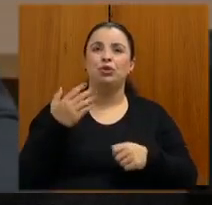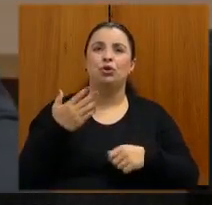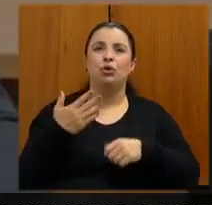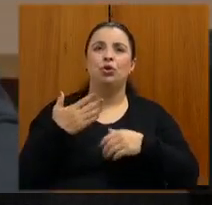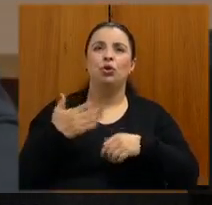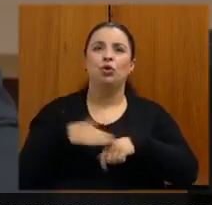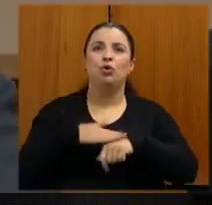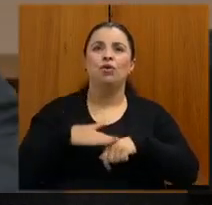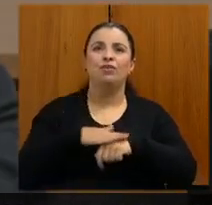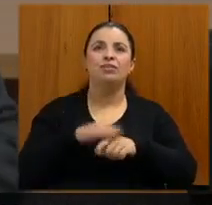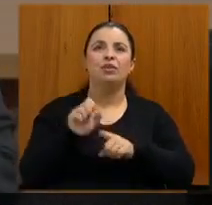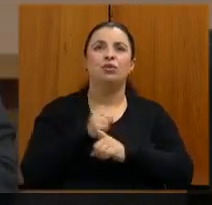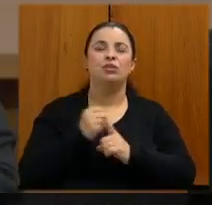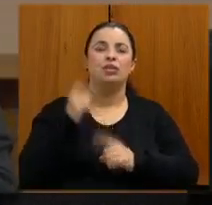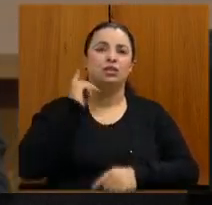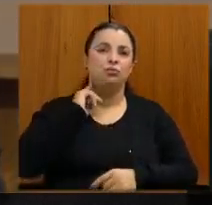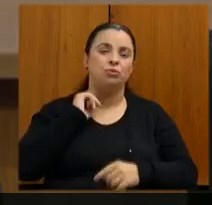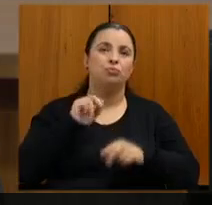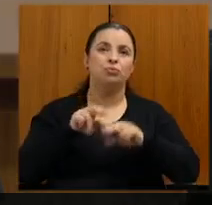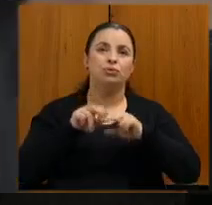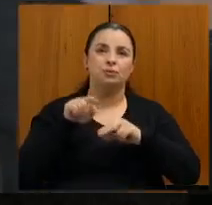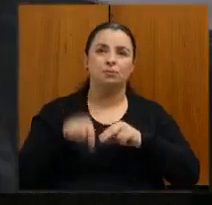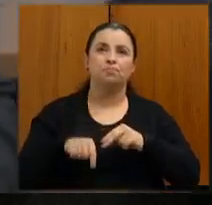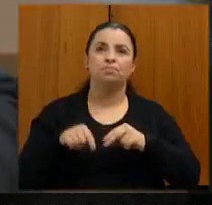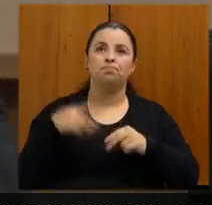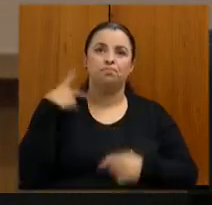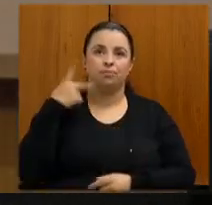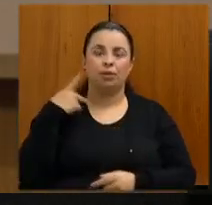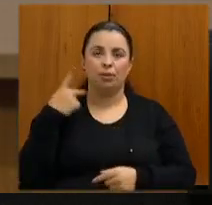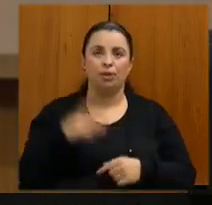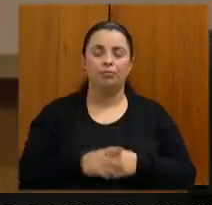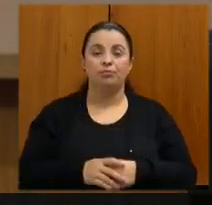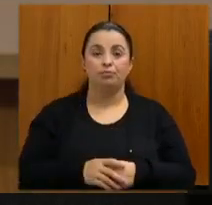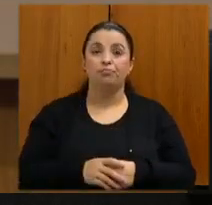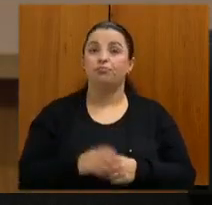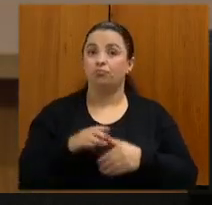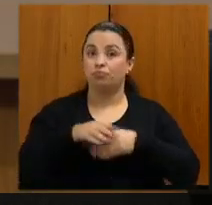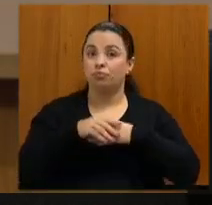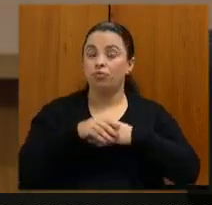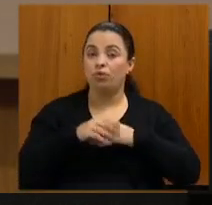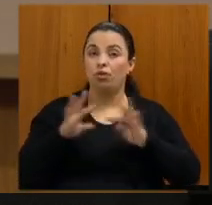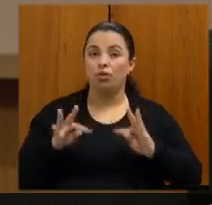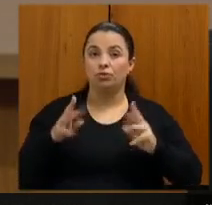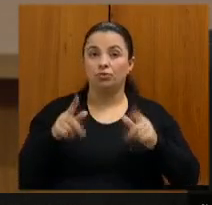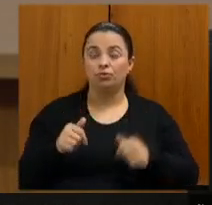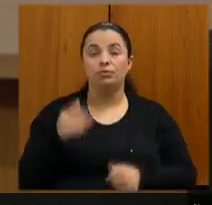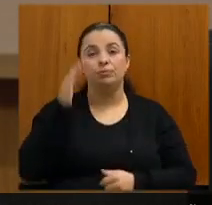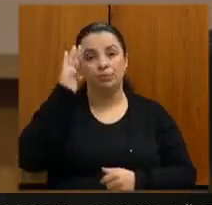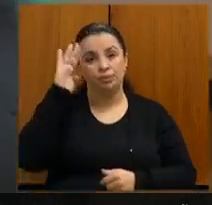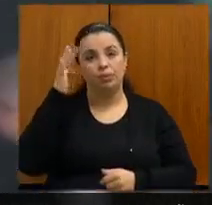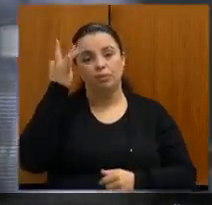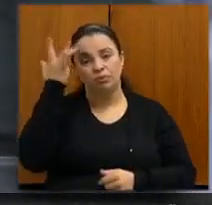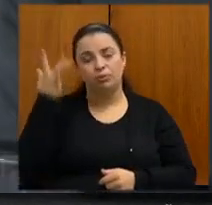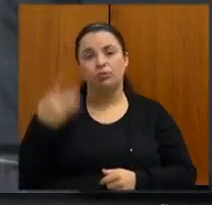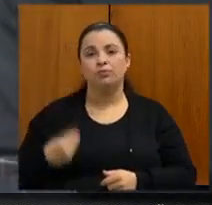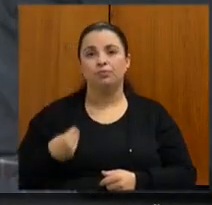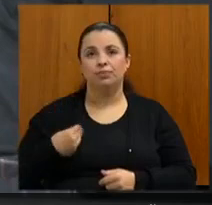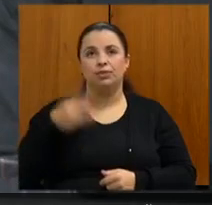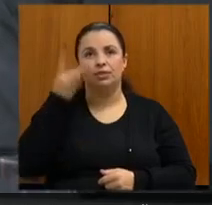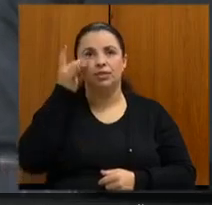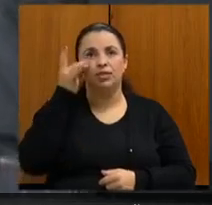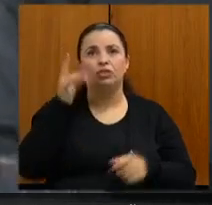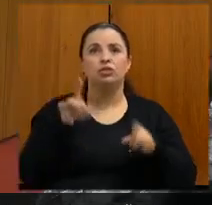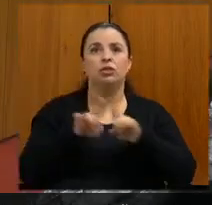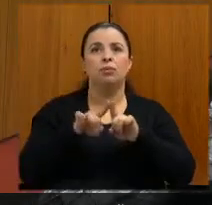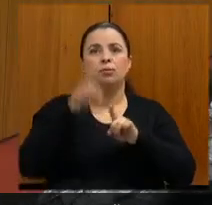mineira por meio desse Parlamento então Quero iniciar cumprimentando a todas EA todos Principalmente nos que estão aqui presente conosco os que estão nos